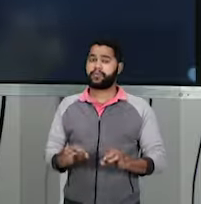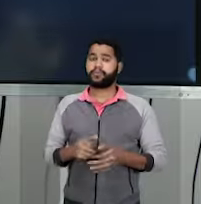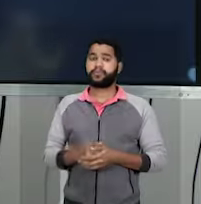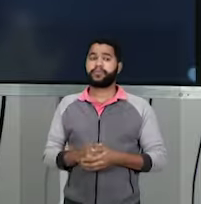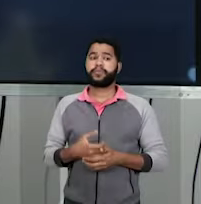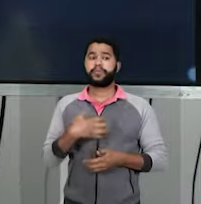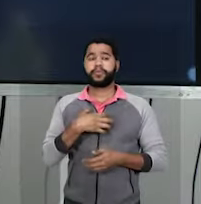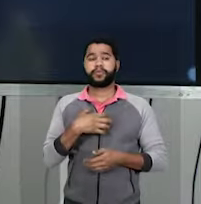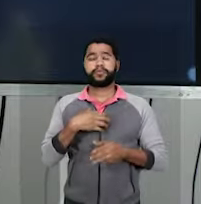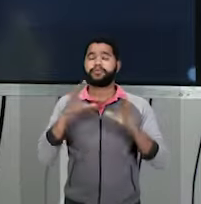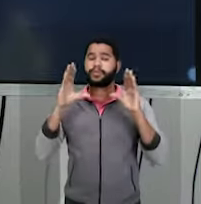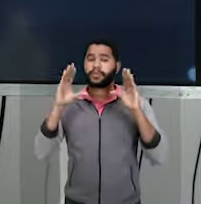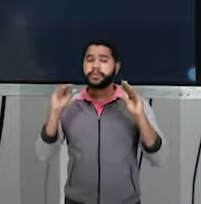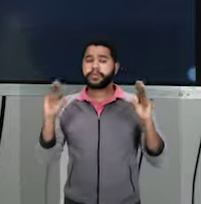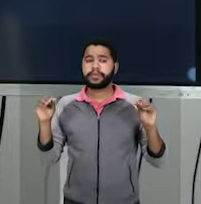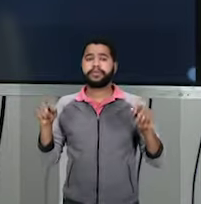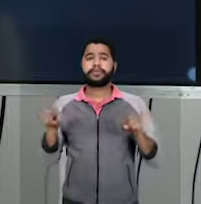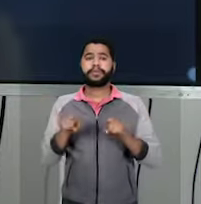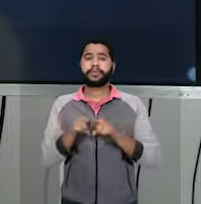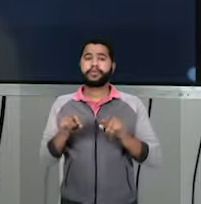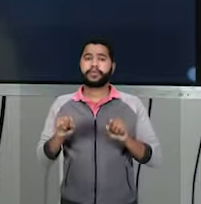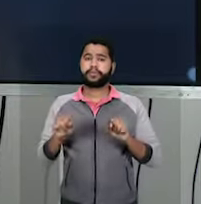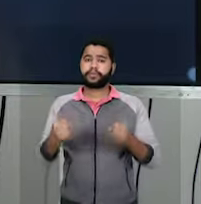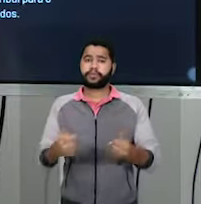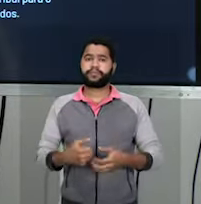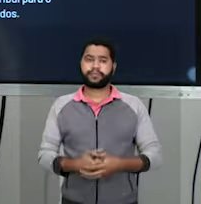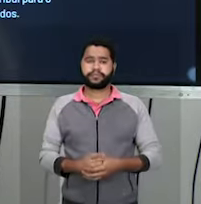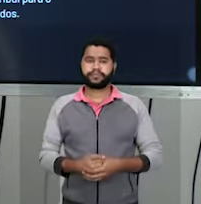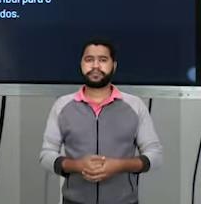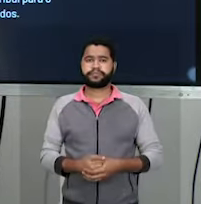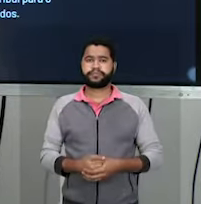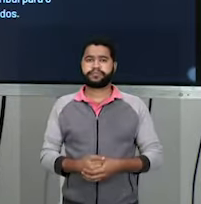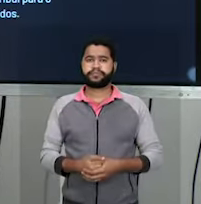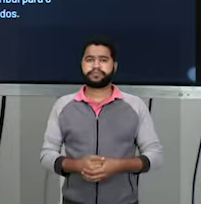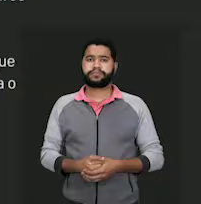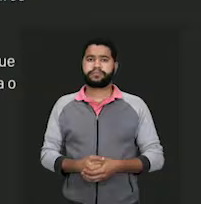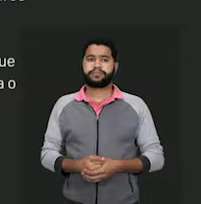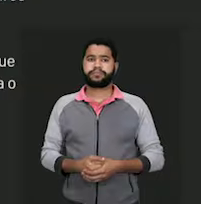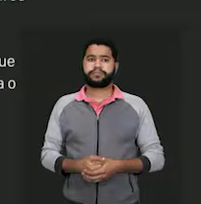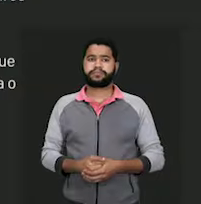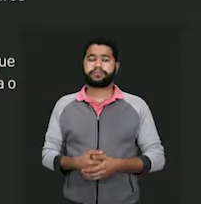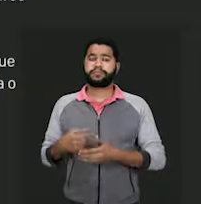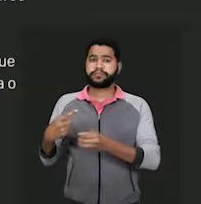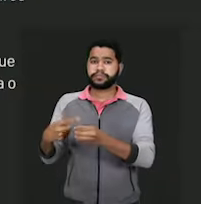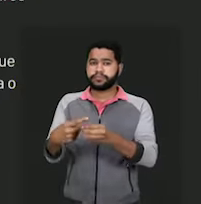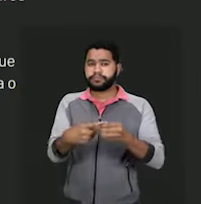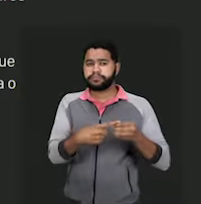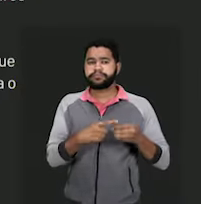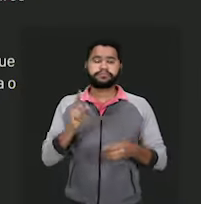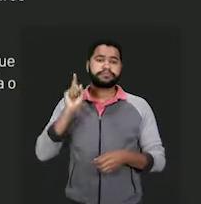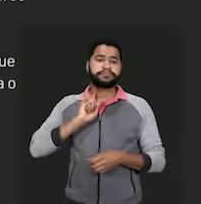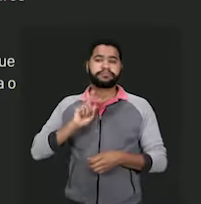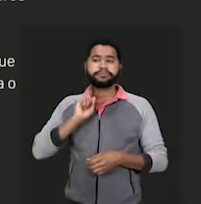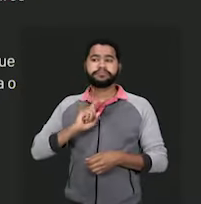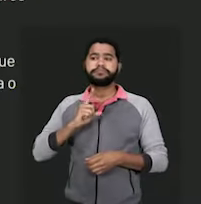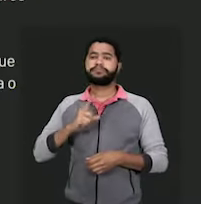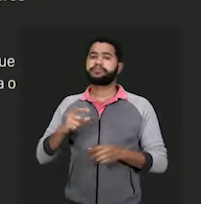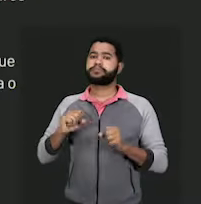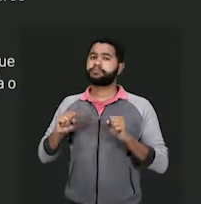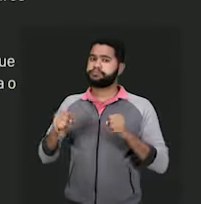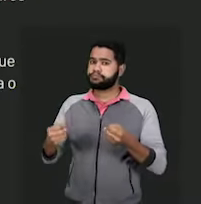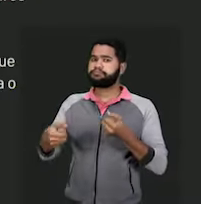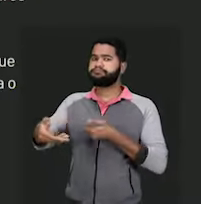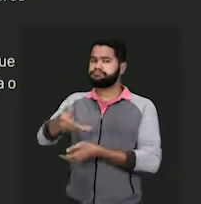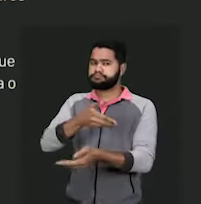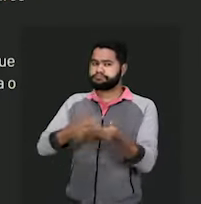de uma forma tranquila e segura e entre os municípios Mineiros a intensa interação